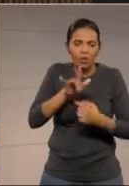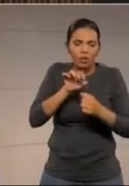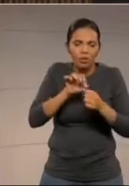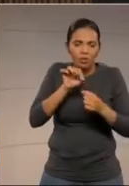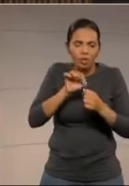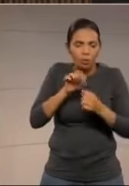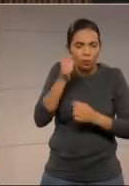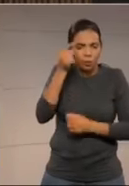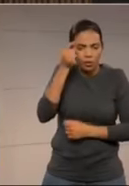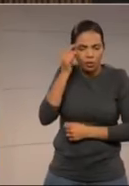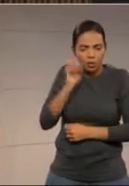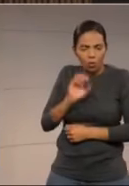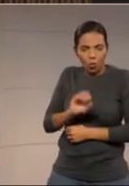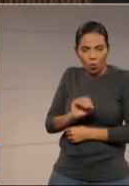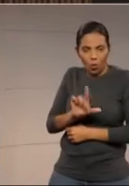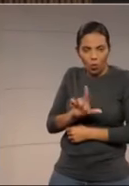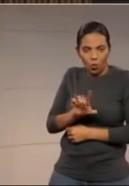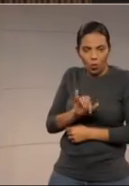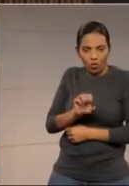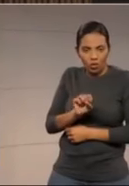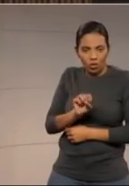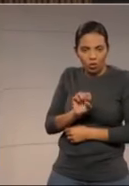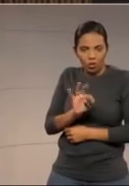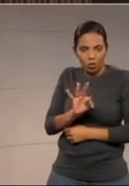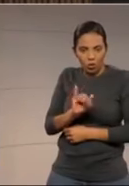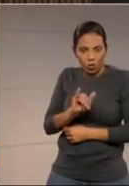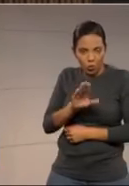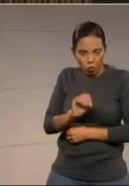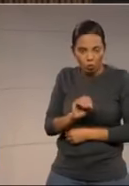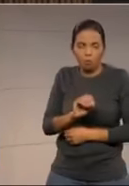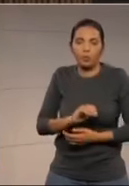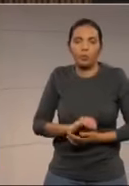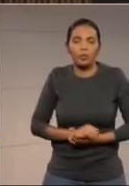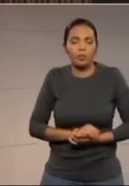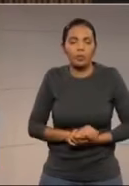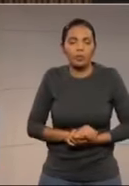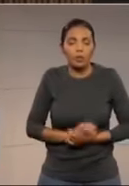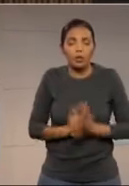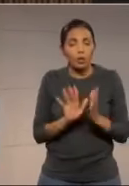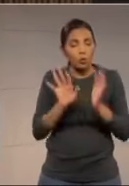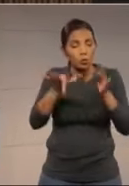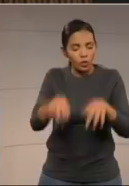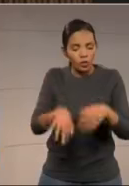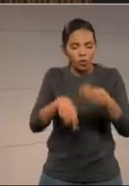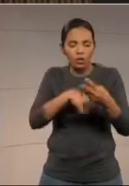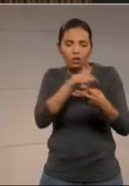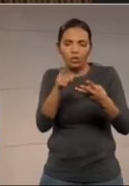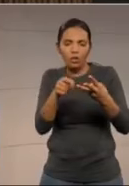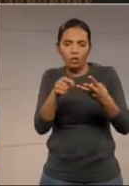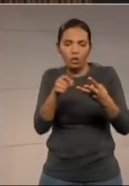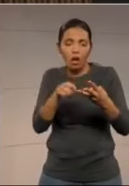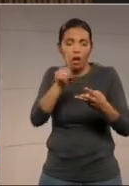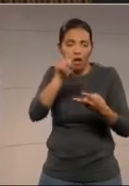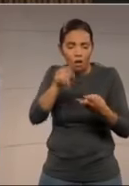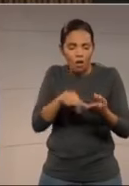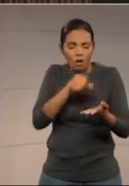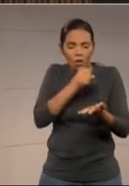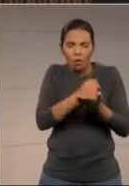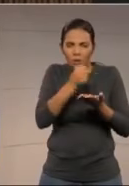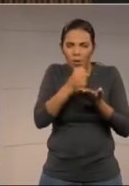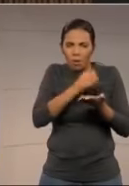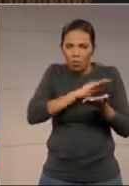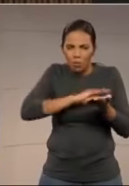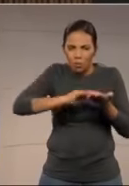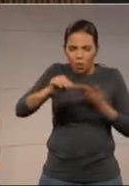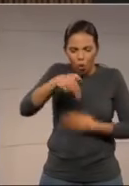é o pensamento dos conselhos. E, por fim, a gente vai constituir uma nota pública em defesa dos